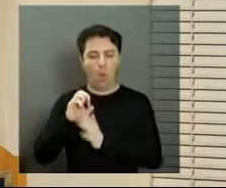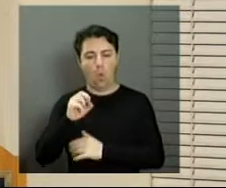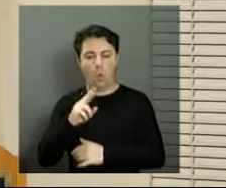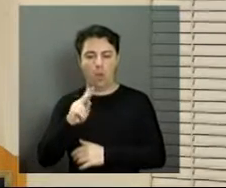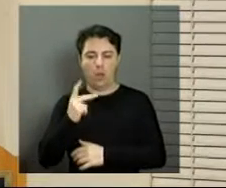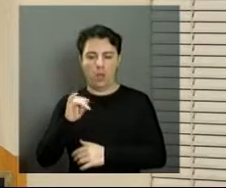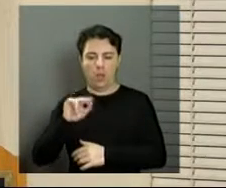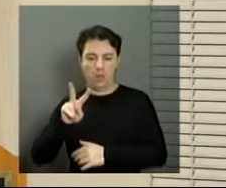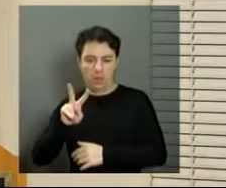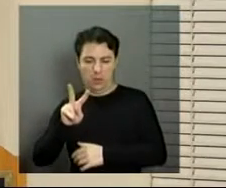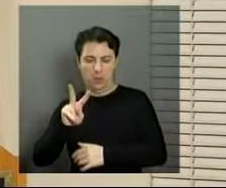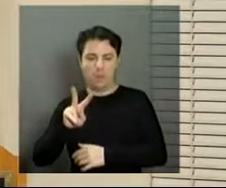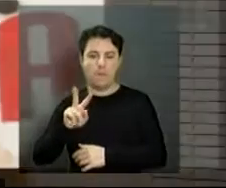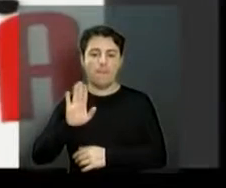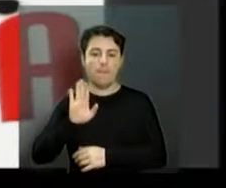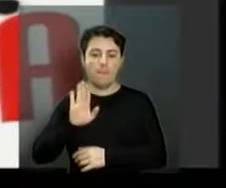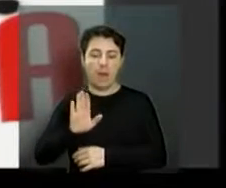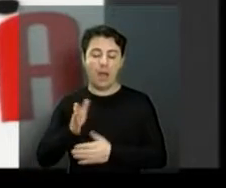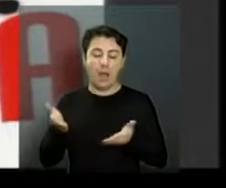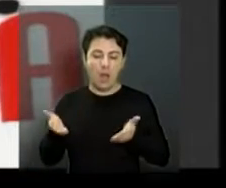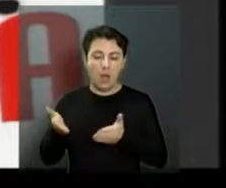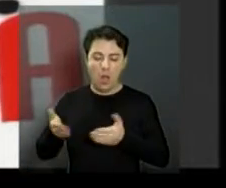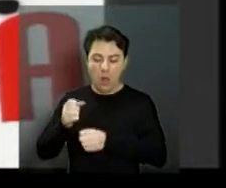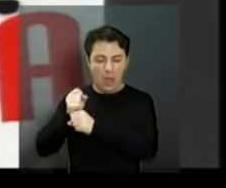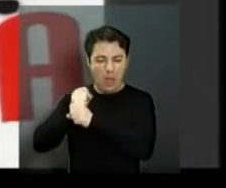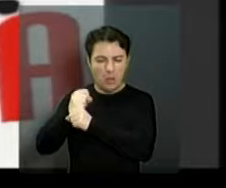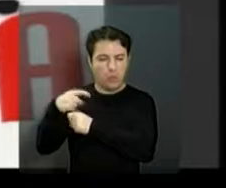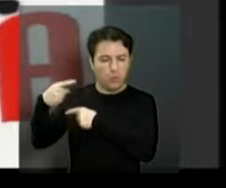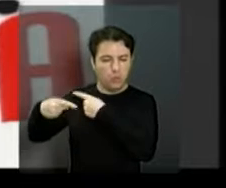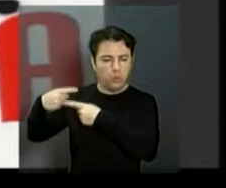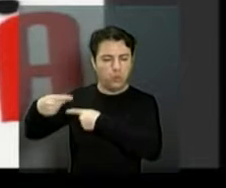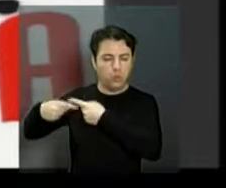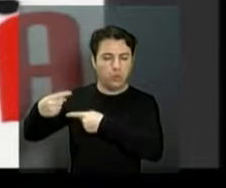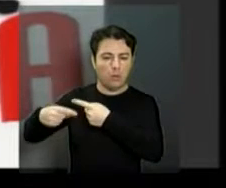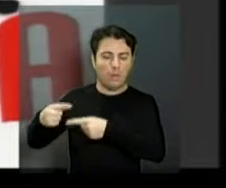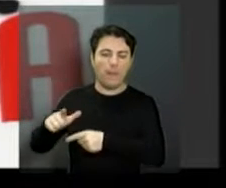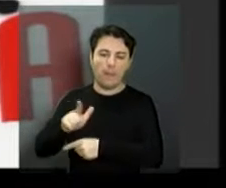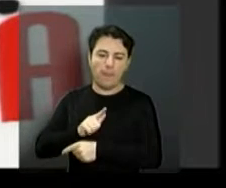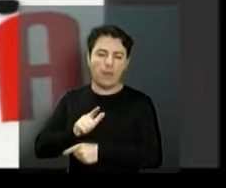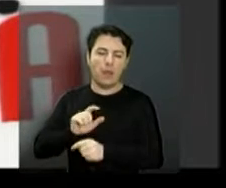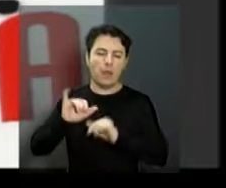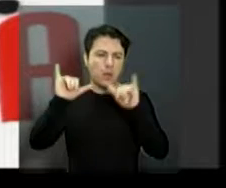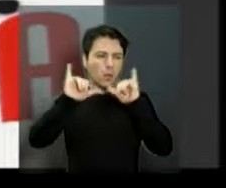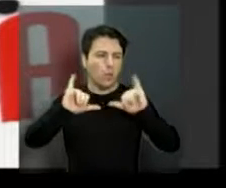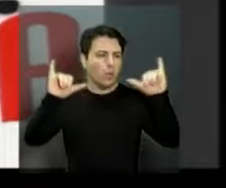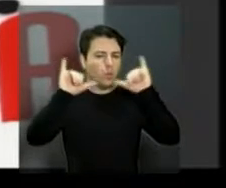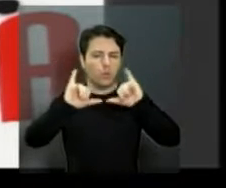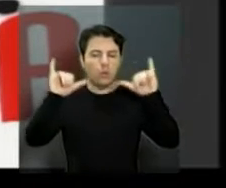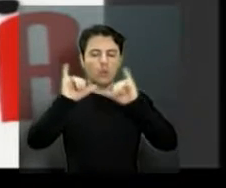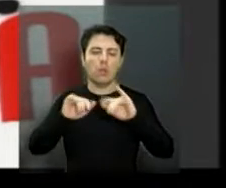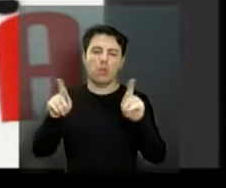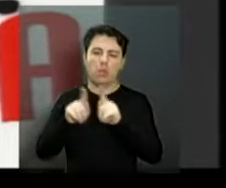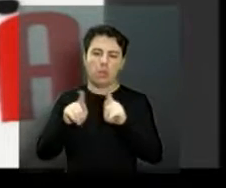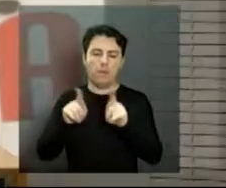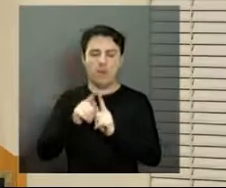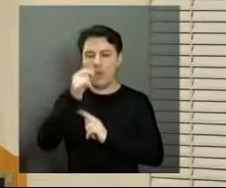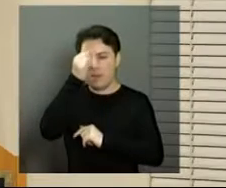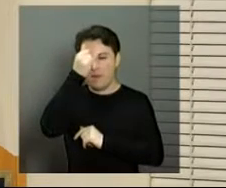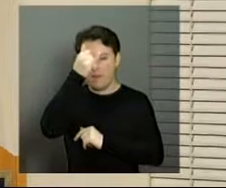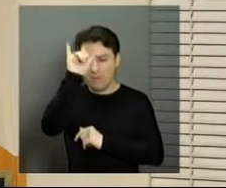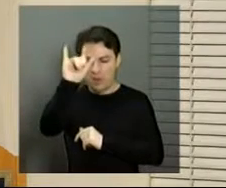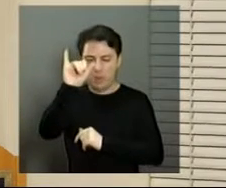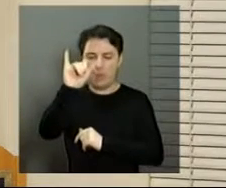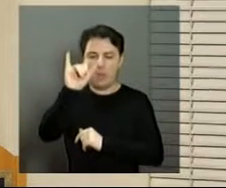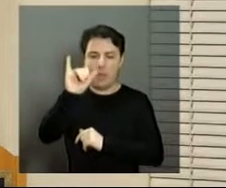eram maiores no século passado, mas nos últimos anos, mesmo diante de incessantes campanhas de alerta e métodos de prevenção,